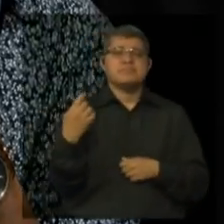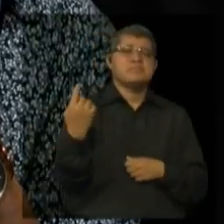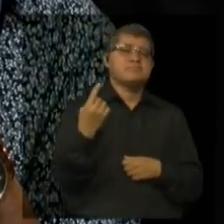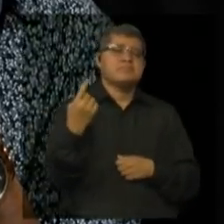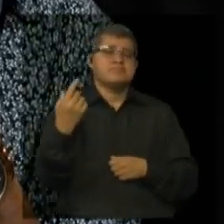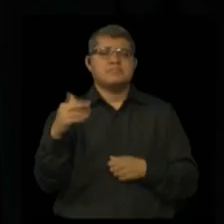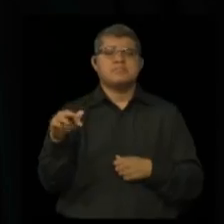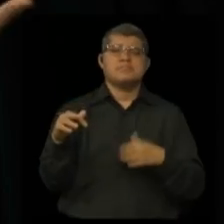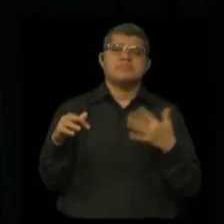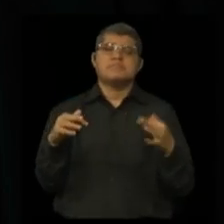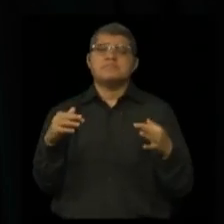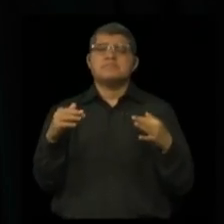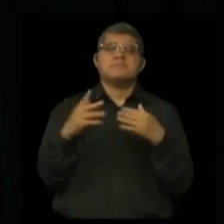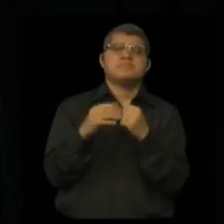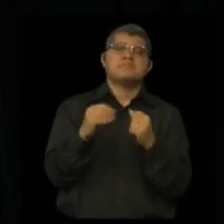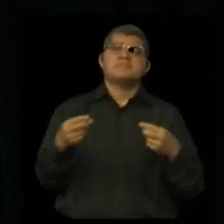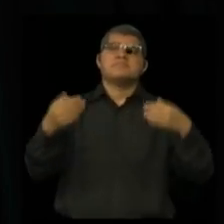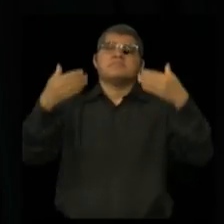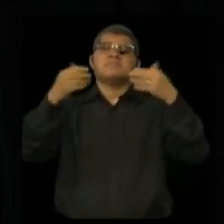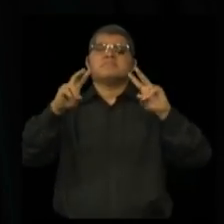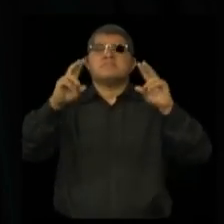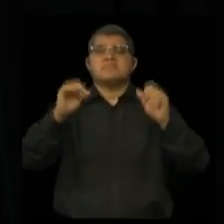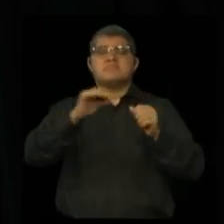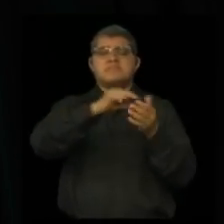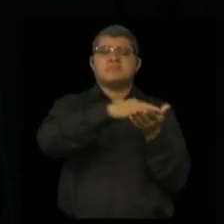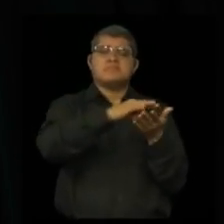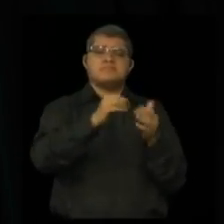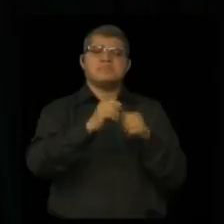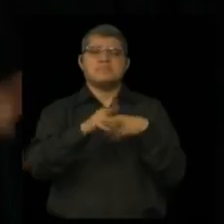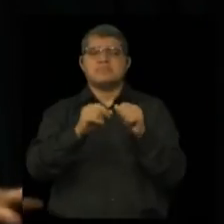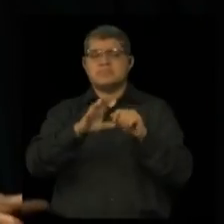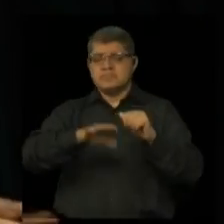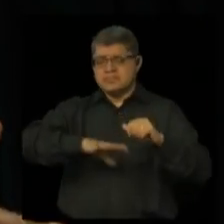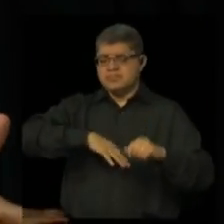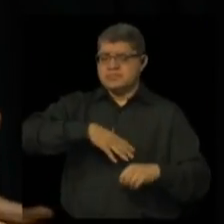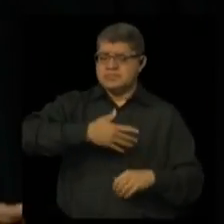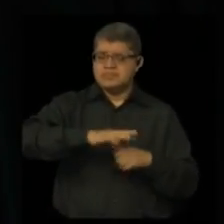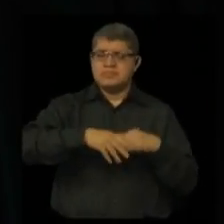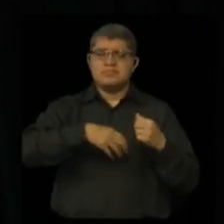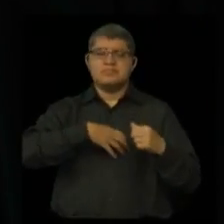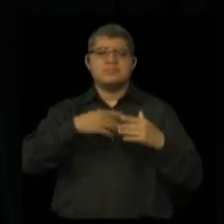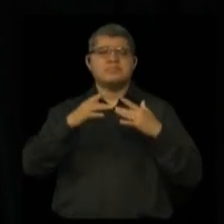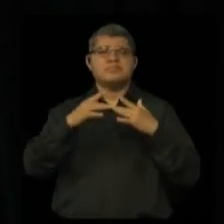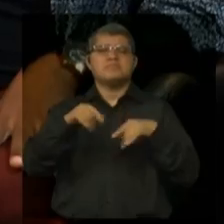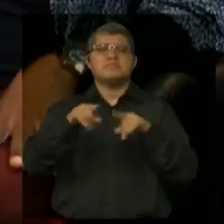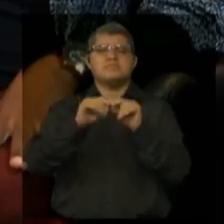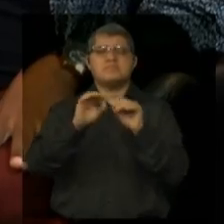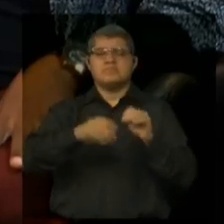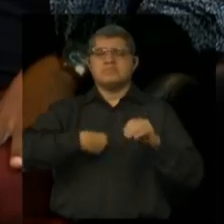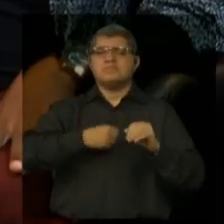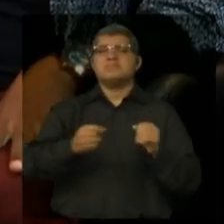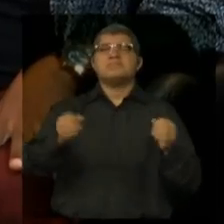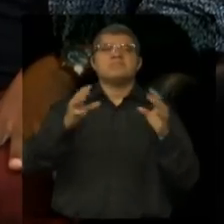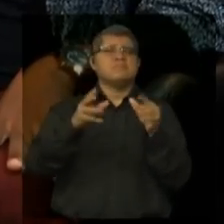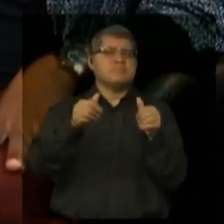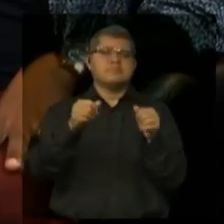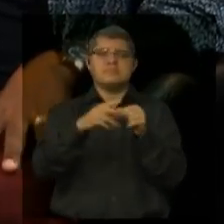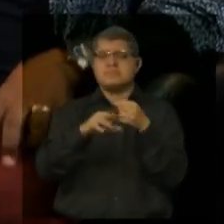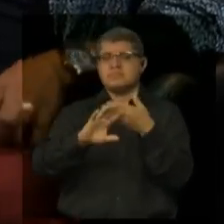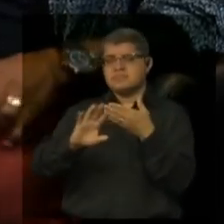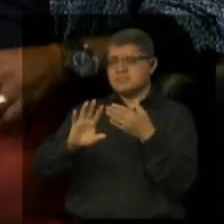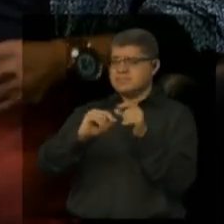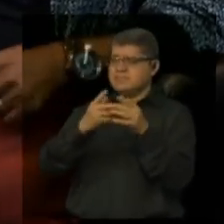de dor, como é que você encara isso para poder escrever e para poder até superar esse sentimento e ter uma vida plena, né, não